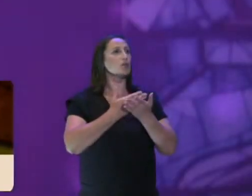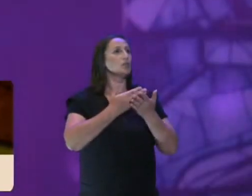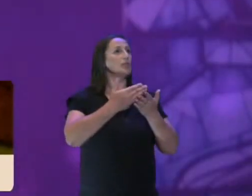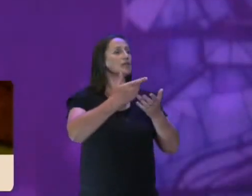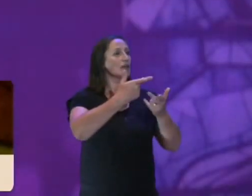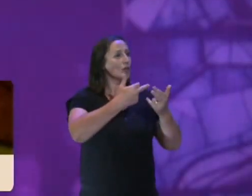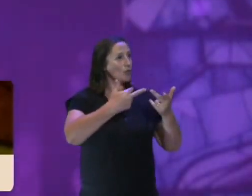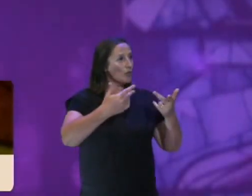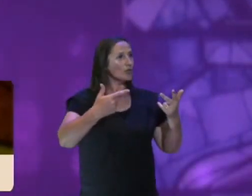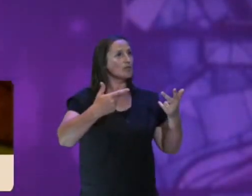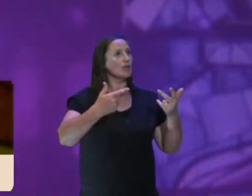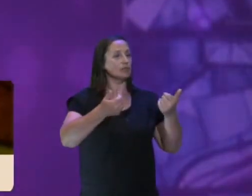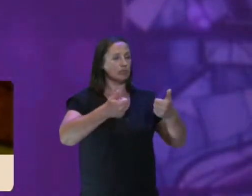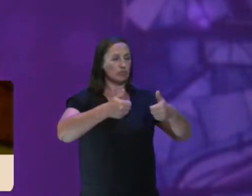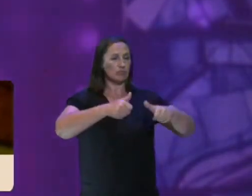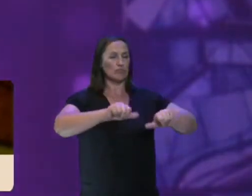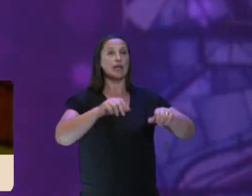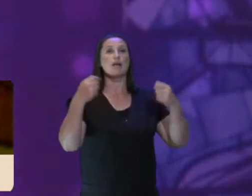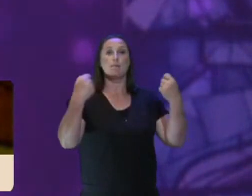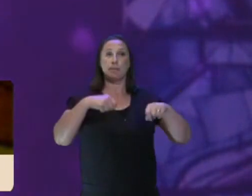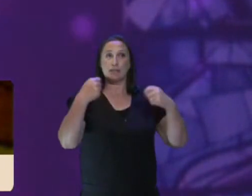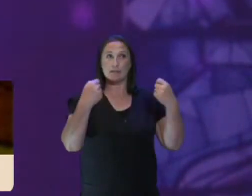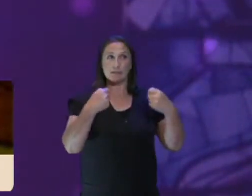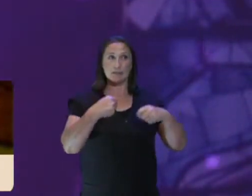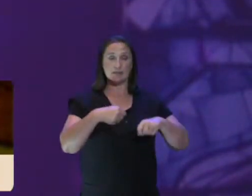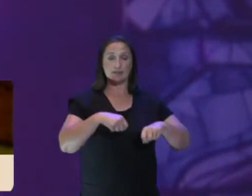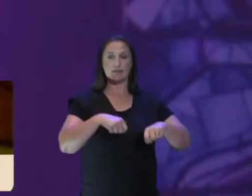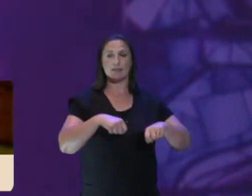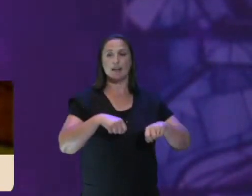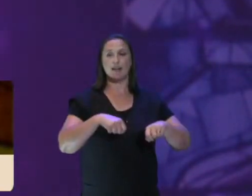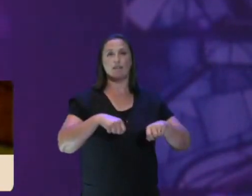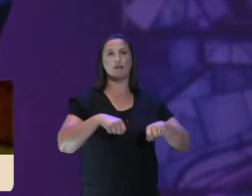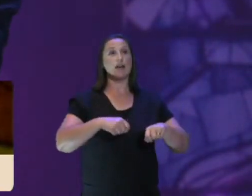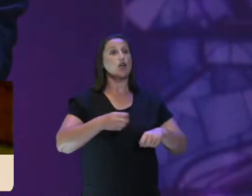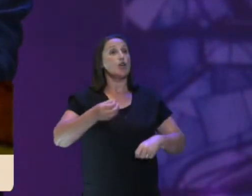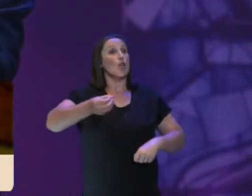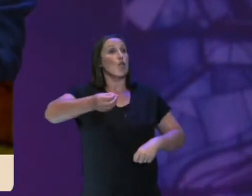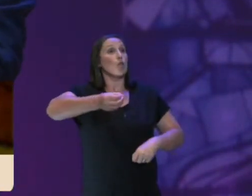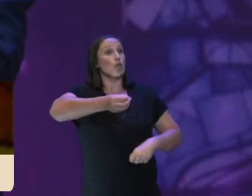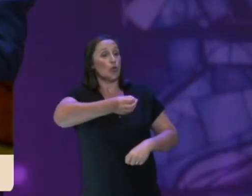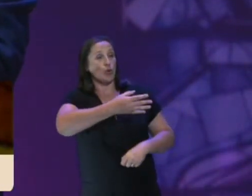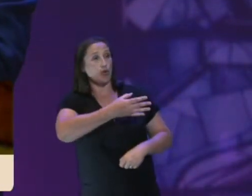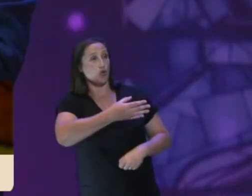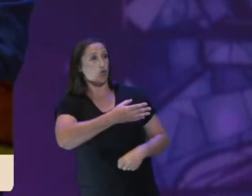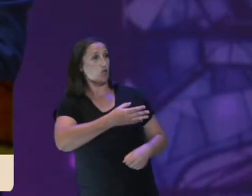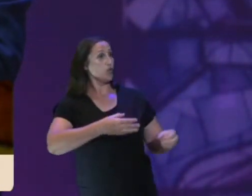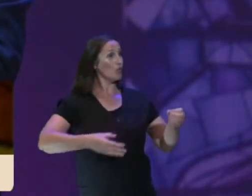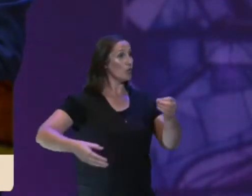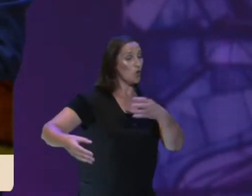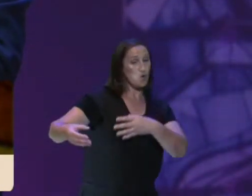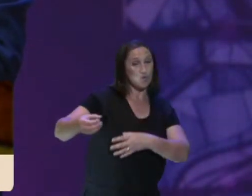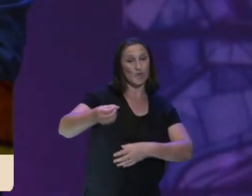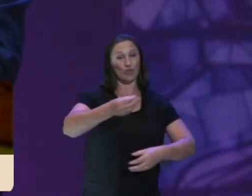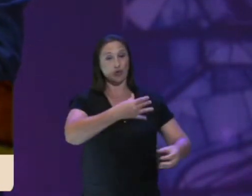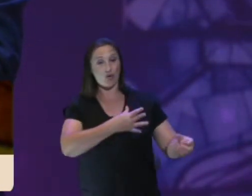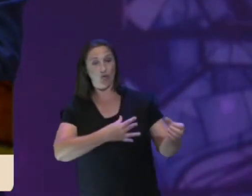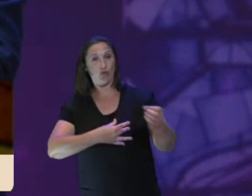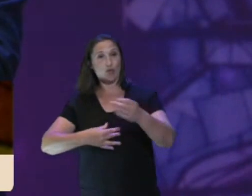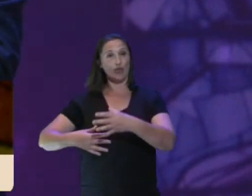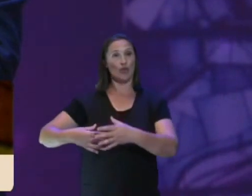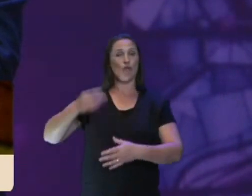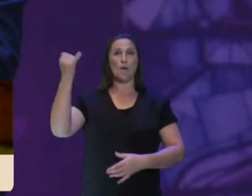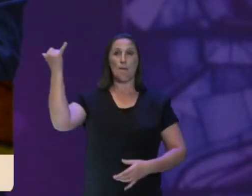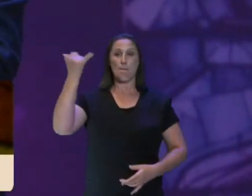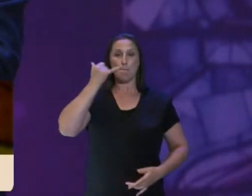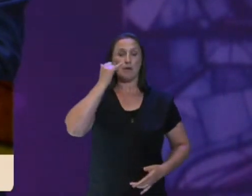Precisava levantar agora uma estirpe de profetas que pudessem continuar proclamando a